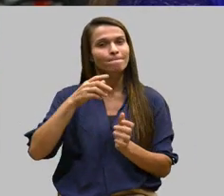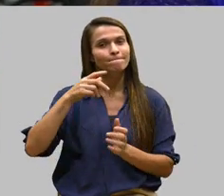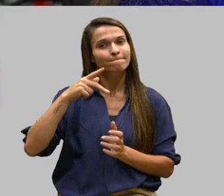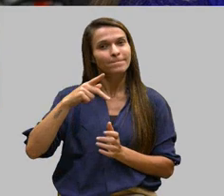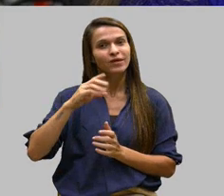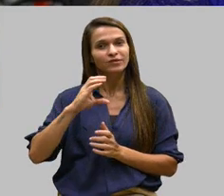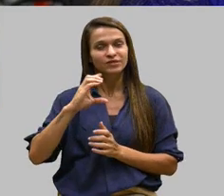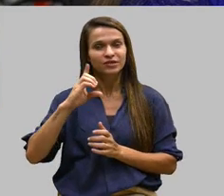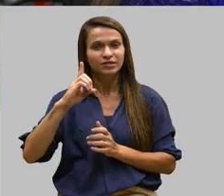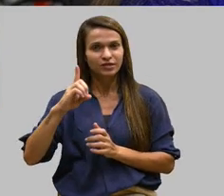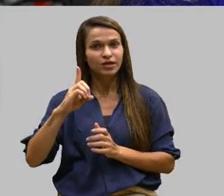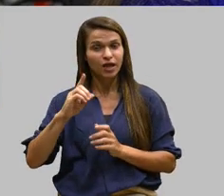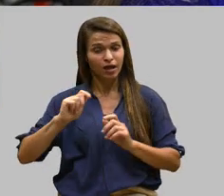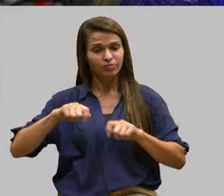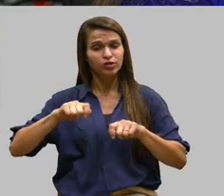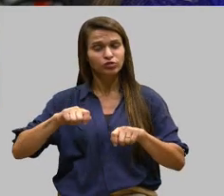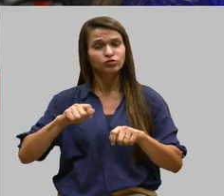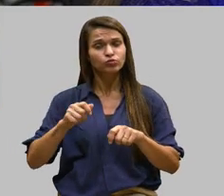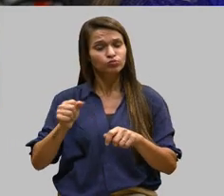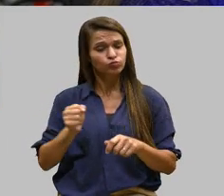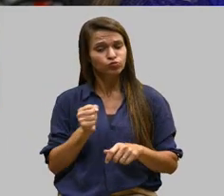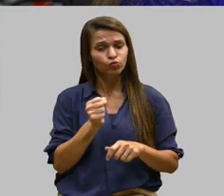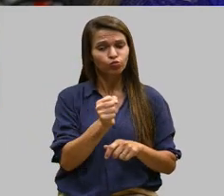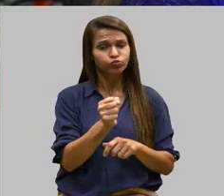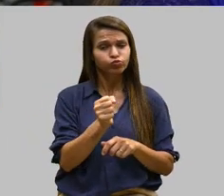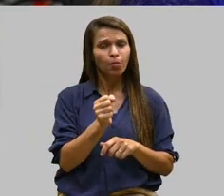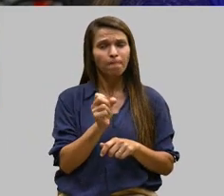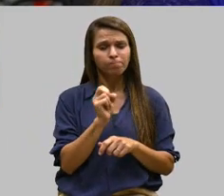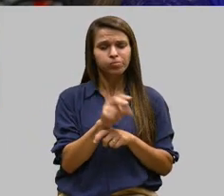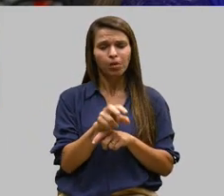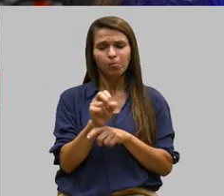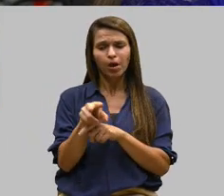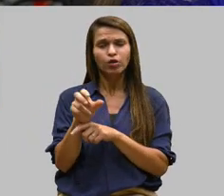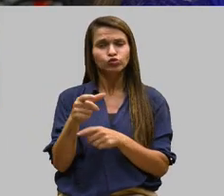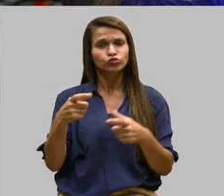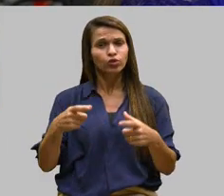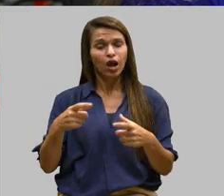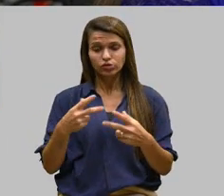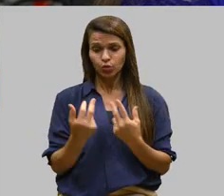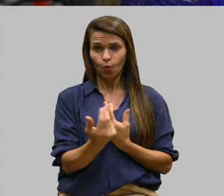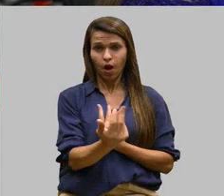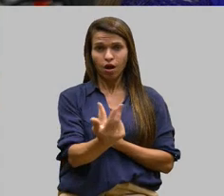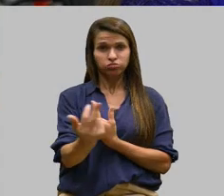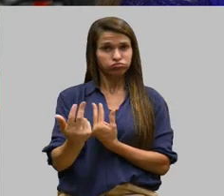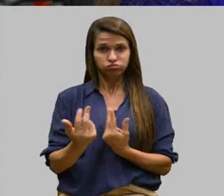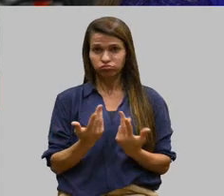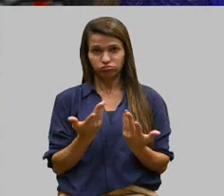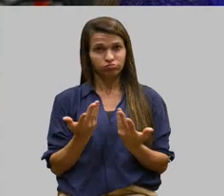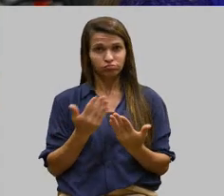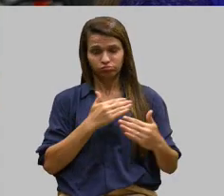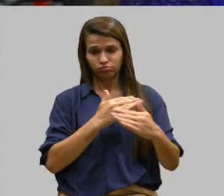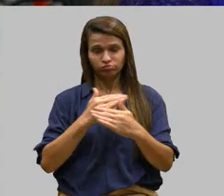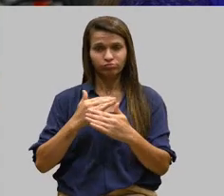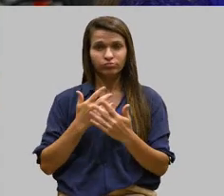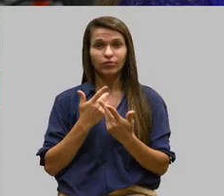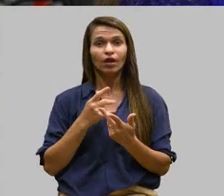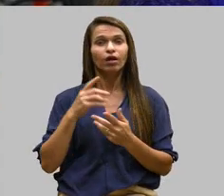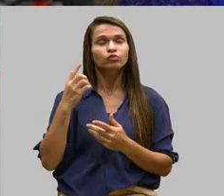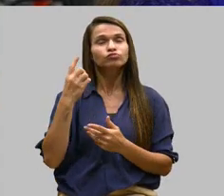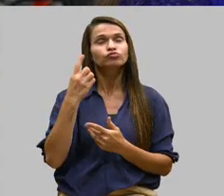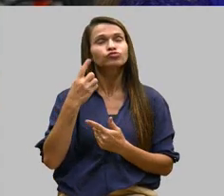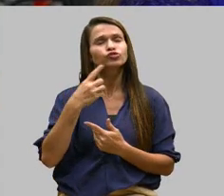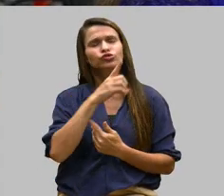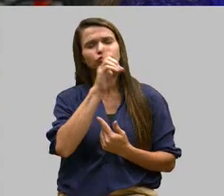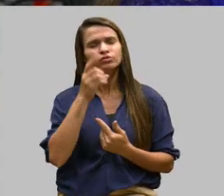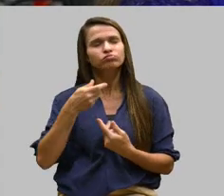que eles têm de ocupar espaços que nós ocupamos também então acho que é uma data também que nos traz a reflexão